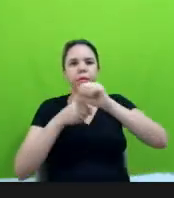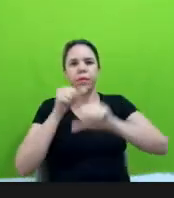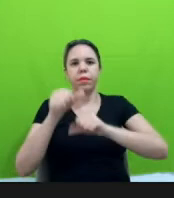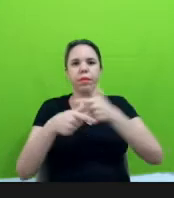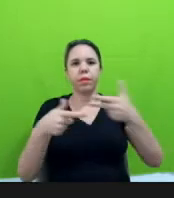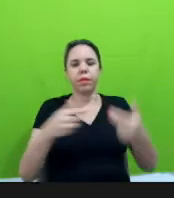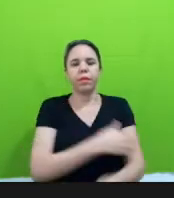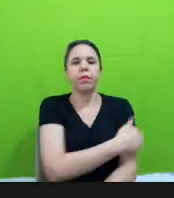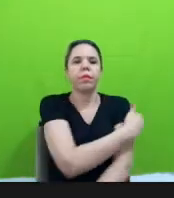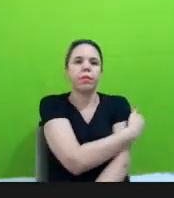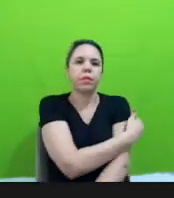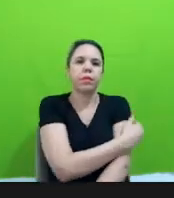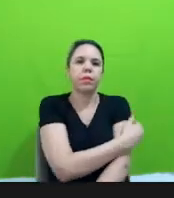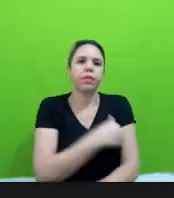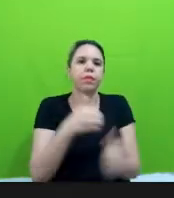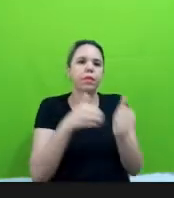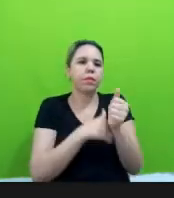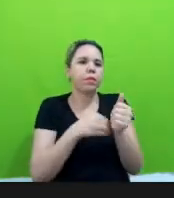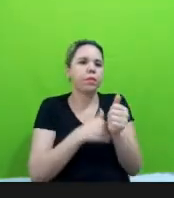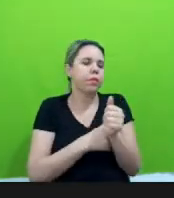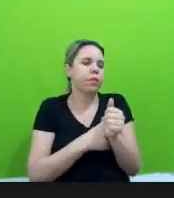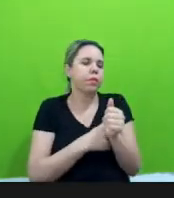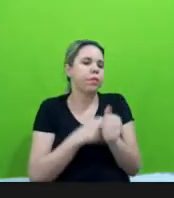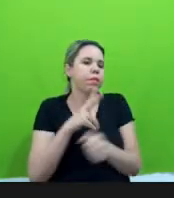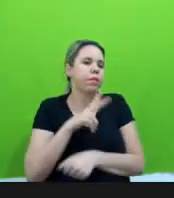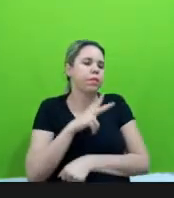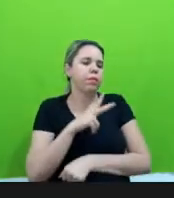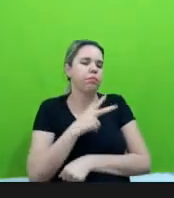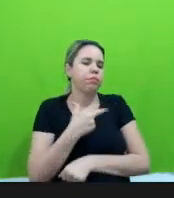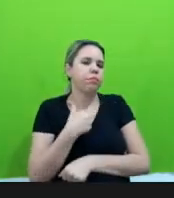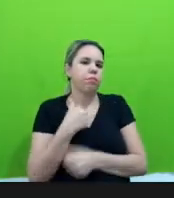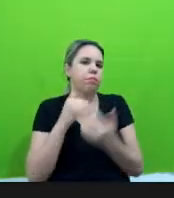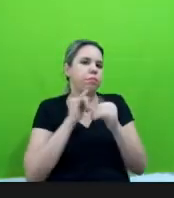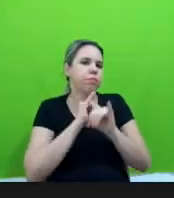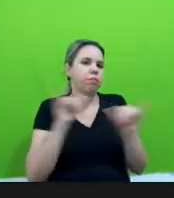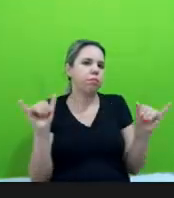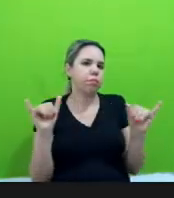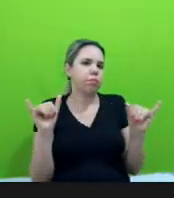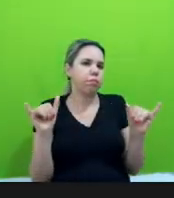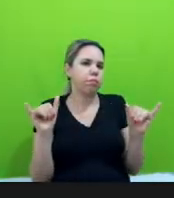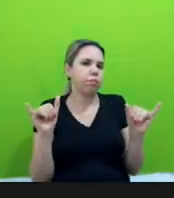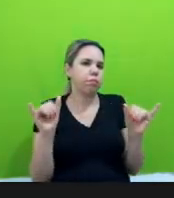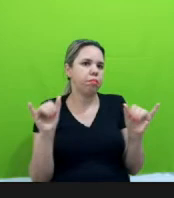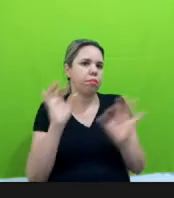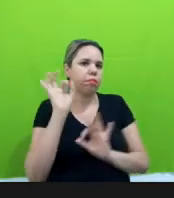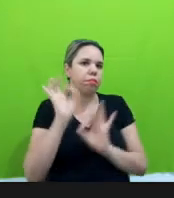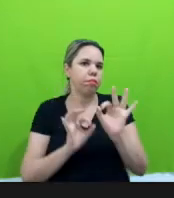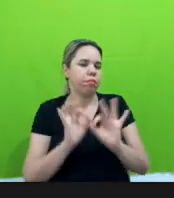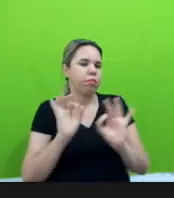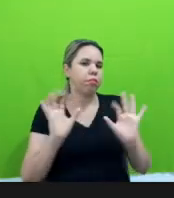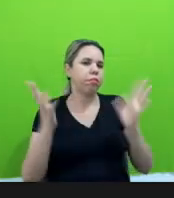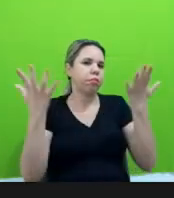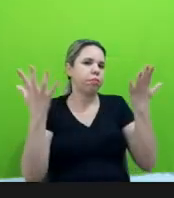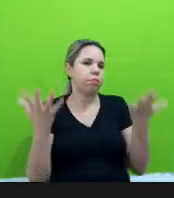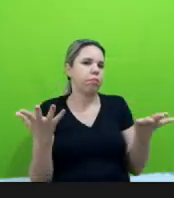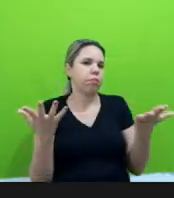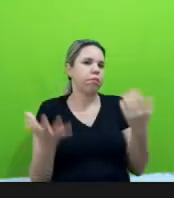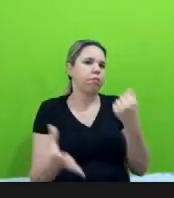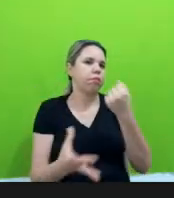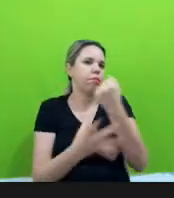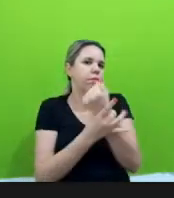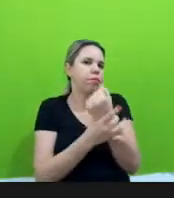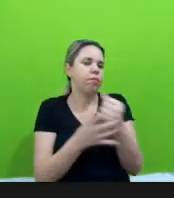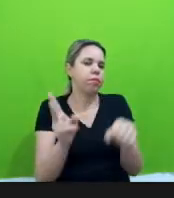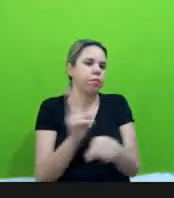considerada sob sigilo reservado, né? Durante a organização dos eventos, até por questões de segurança, mas a partir do momento que os